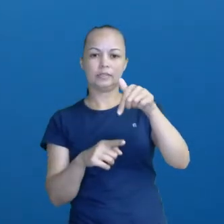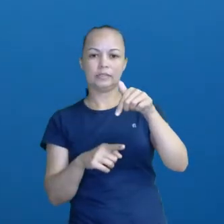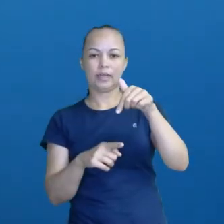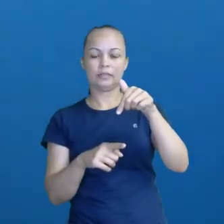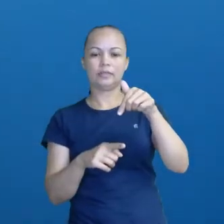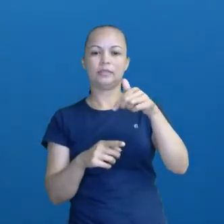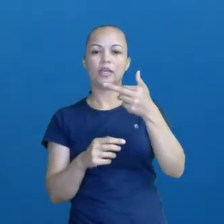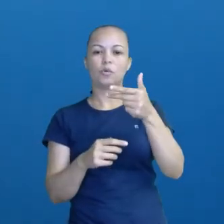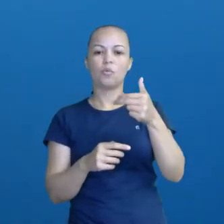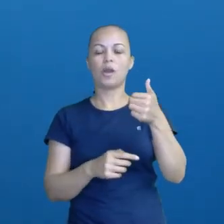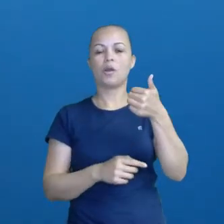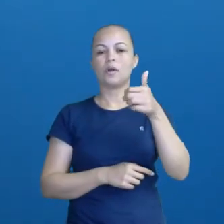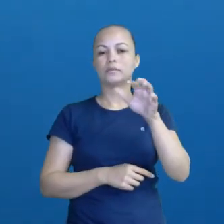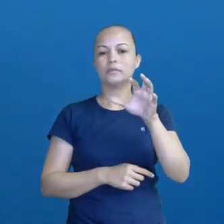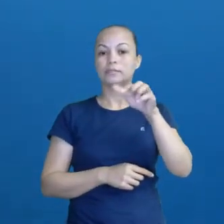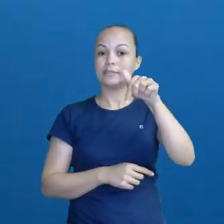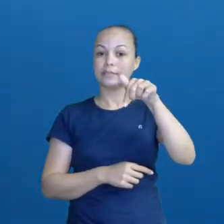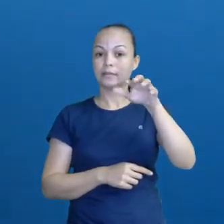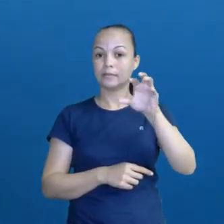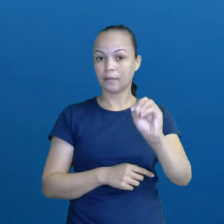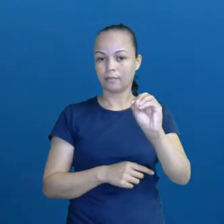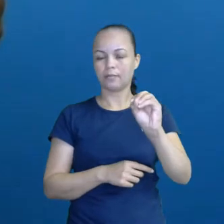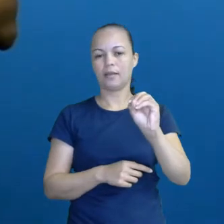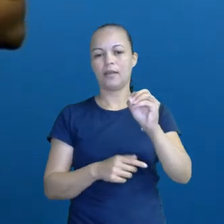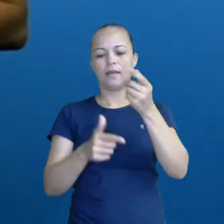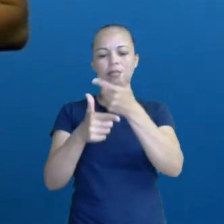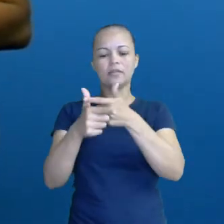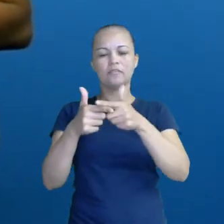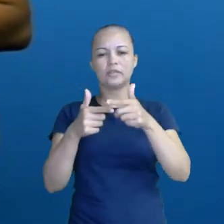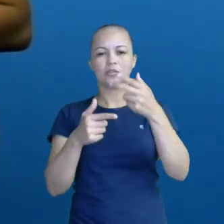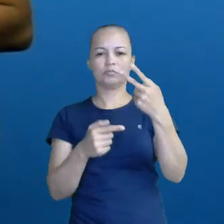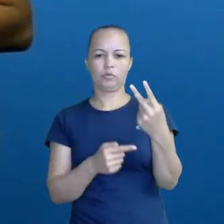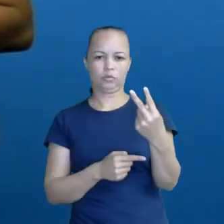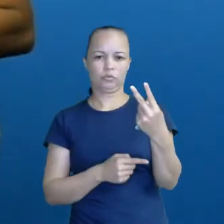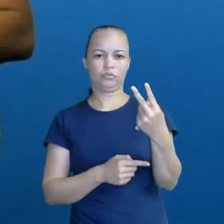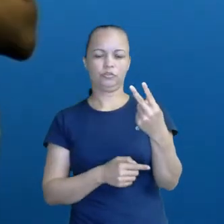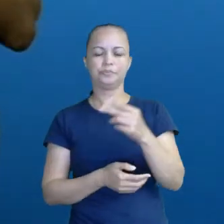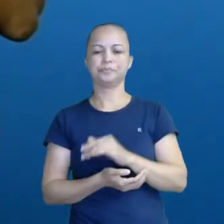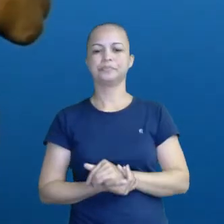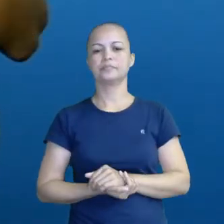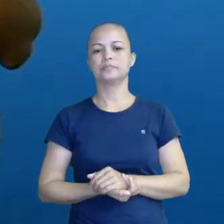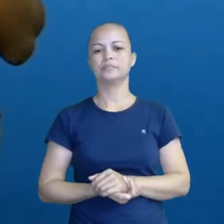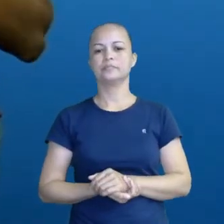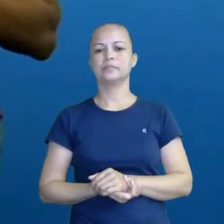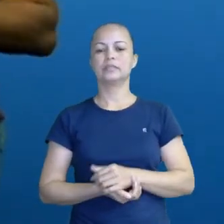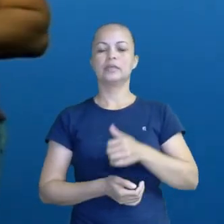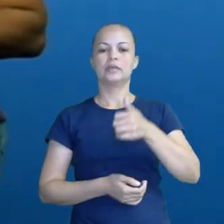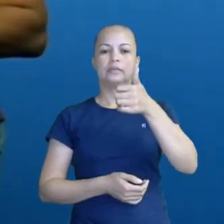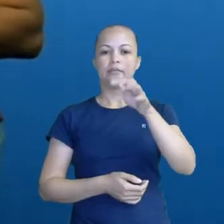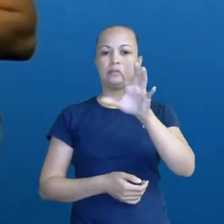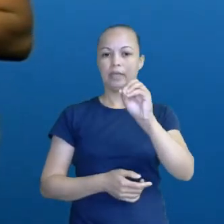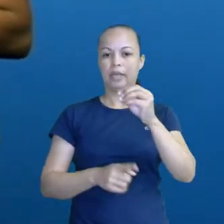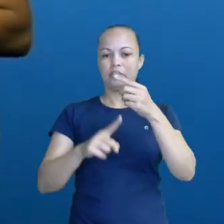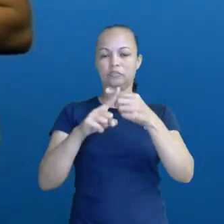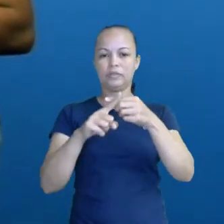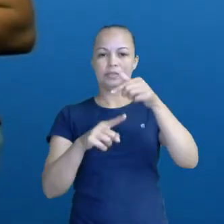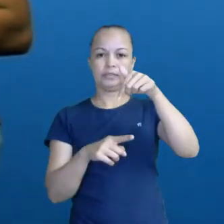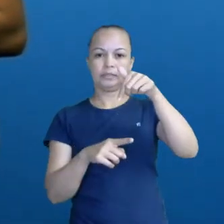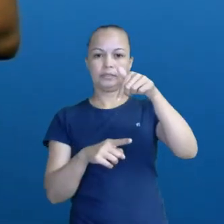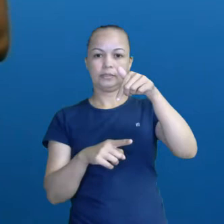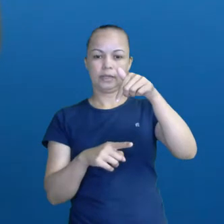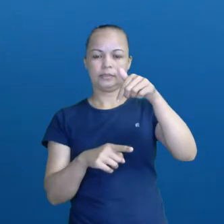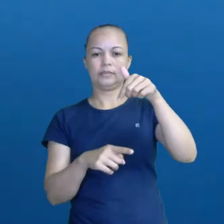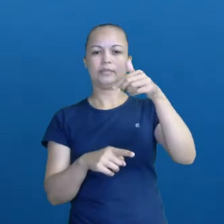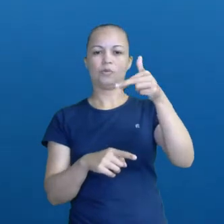de 70 / 2 então 10 vezes